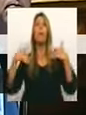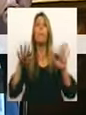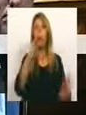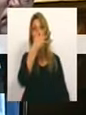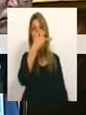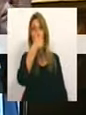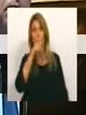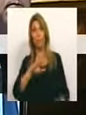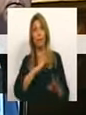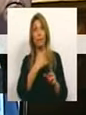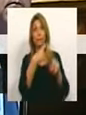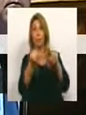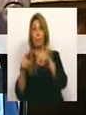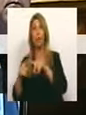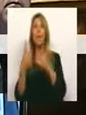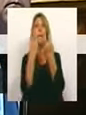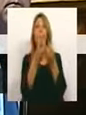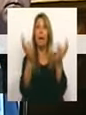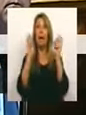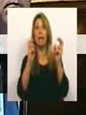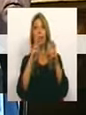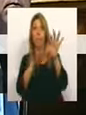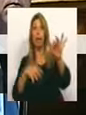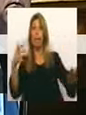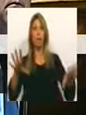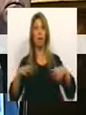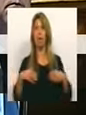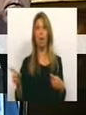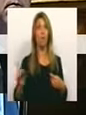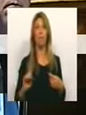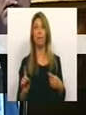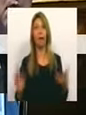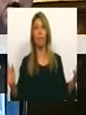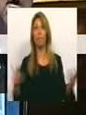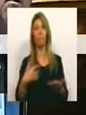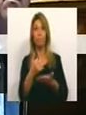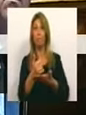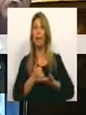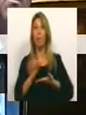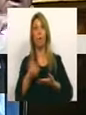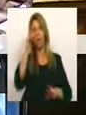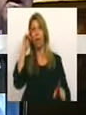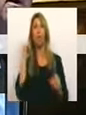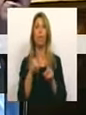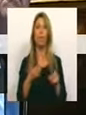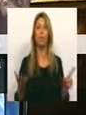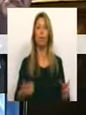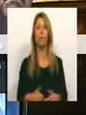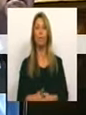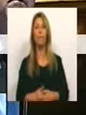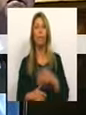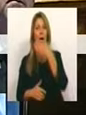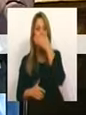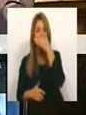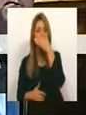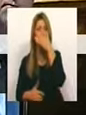bancadas parlamentares não aceitaram, não aderiram a este propósito. A verdade,